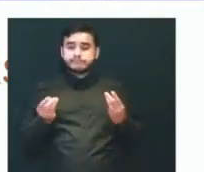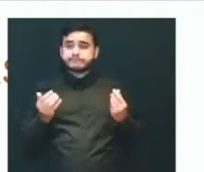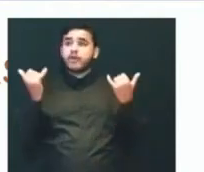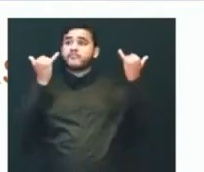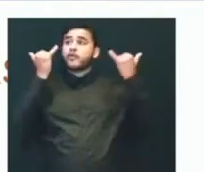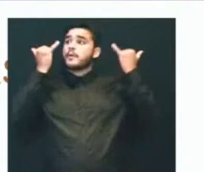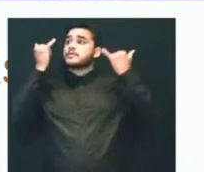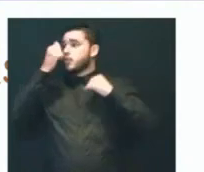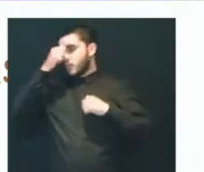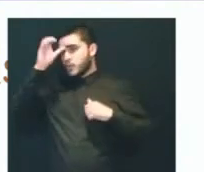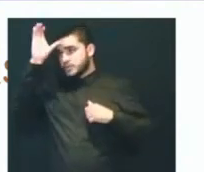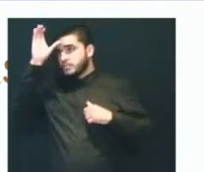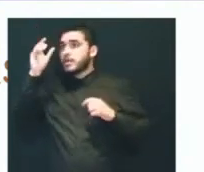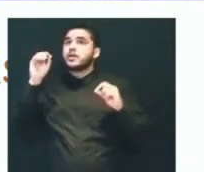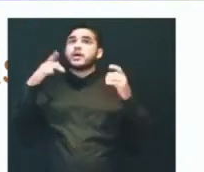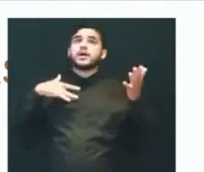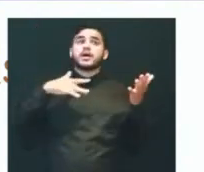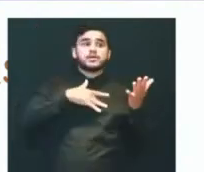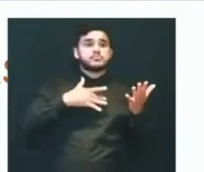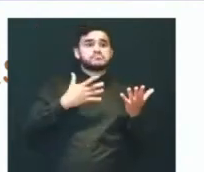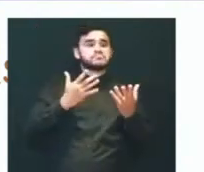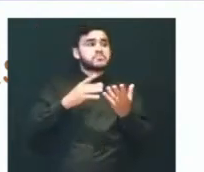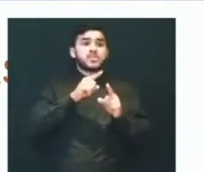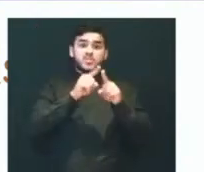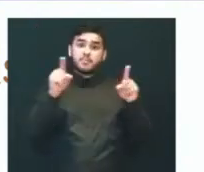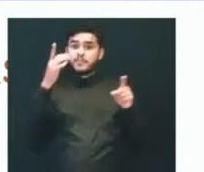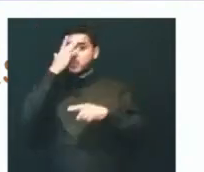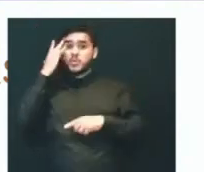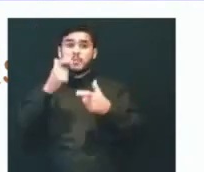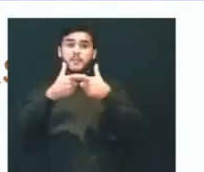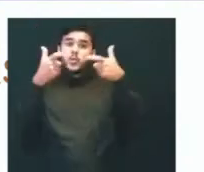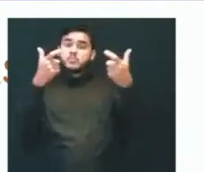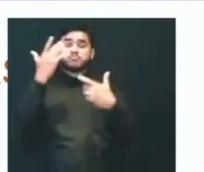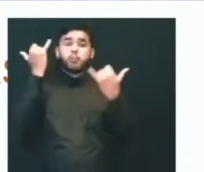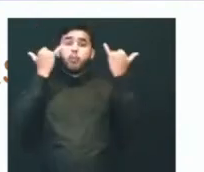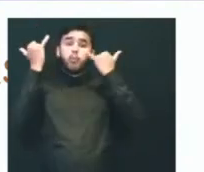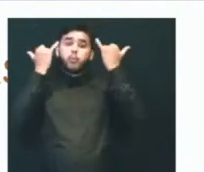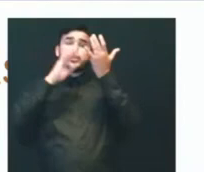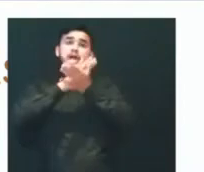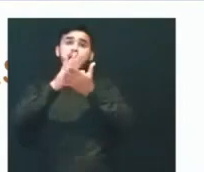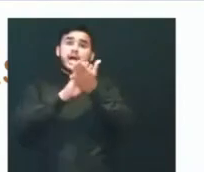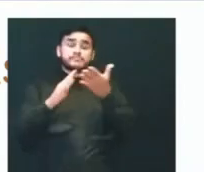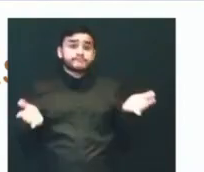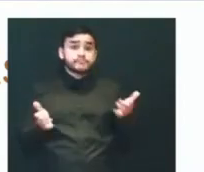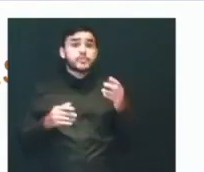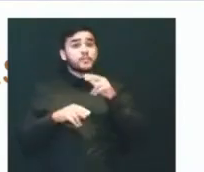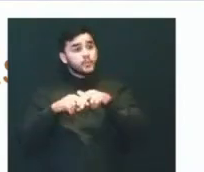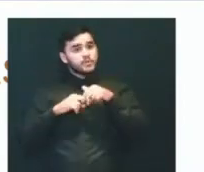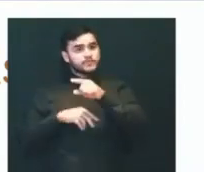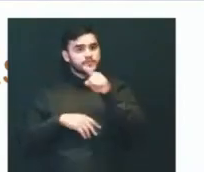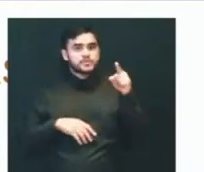buscar estudar coisas relacionadas ao seu processo de doença, à sua saúde, diz se você vai